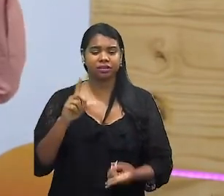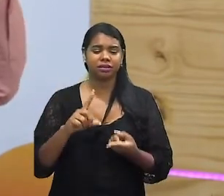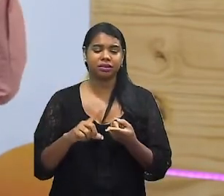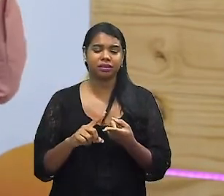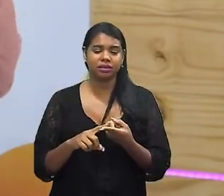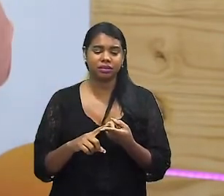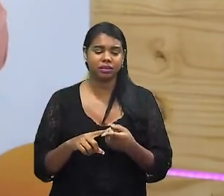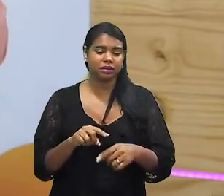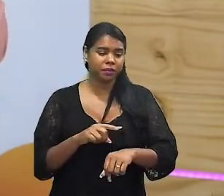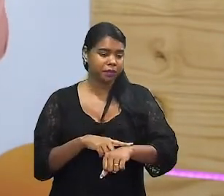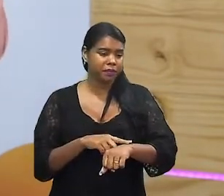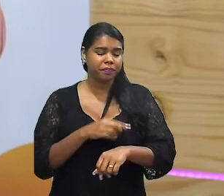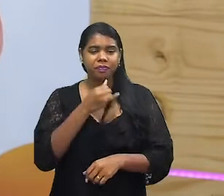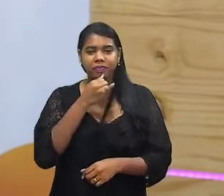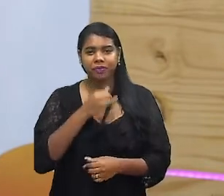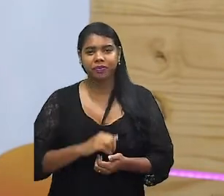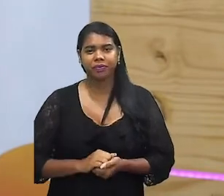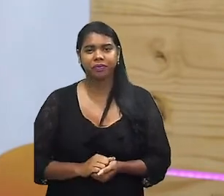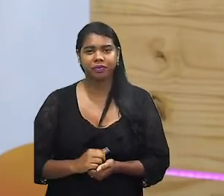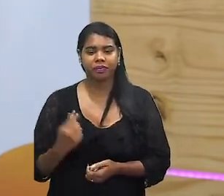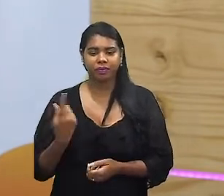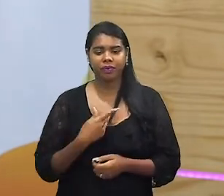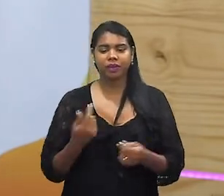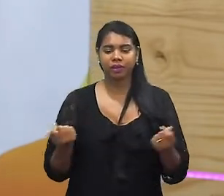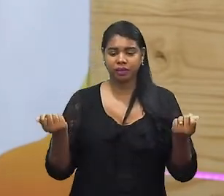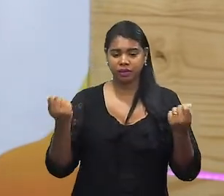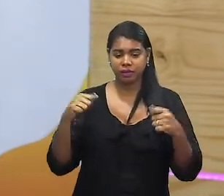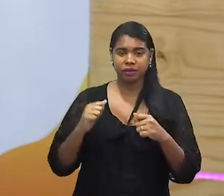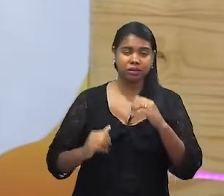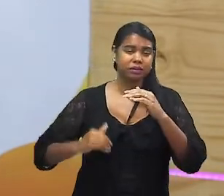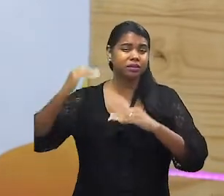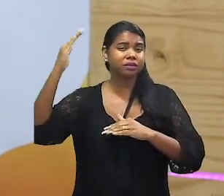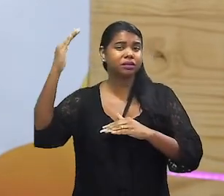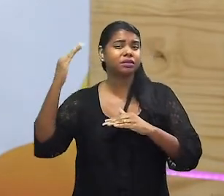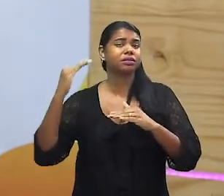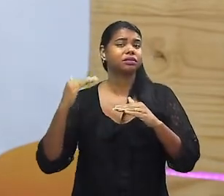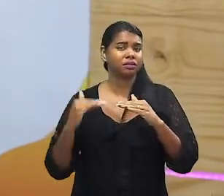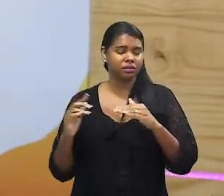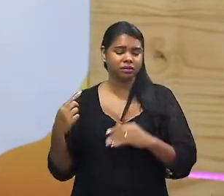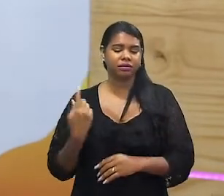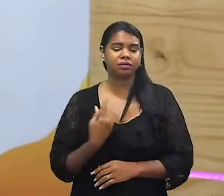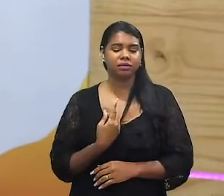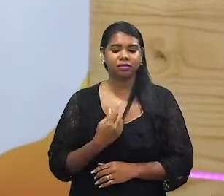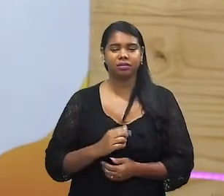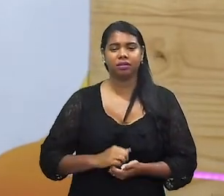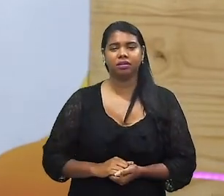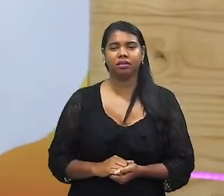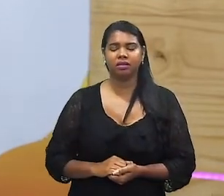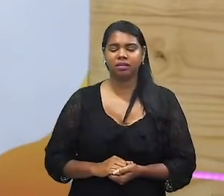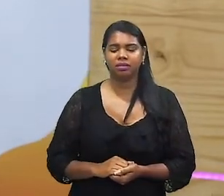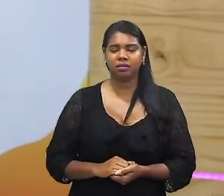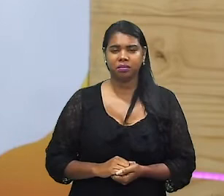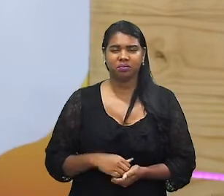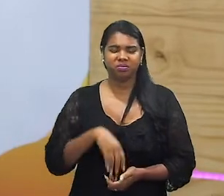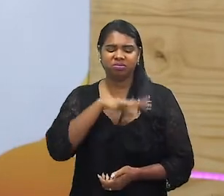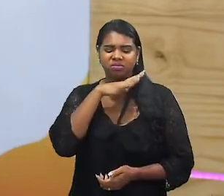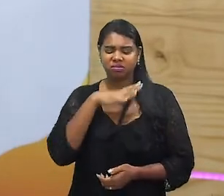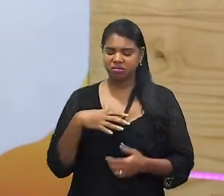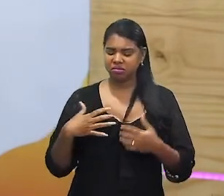daqui a pouco, a gente pode... Hoje está por cima e amanhã por baixo, a gente pode se tornar arrogante, pode se